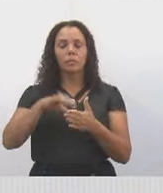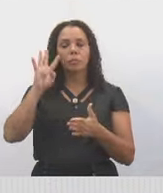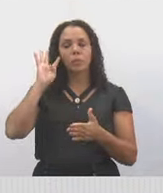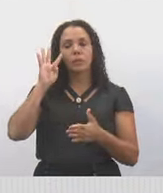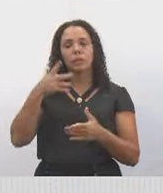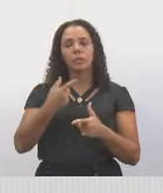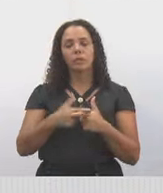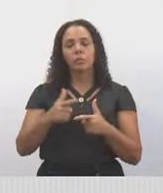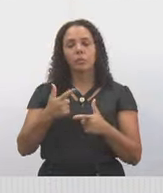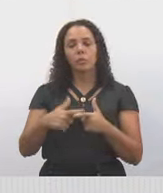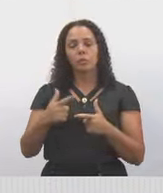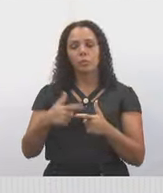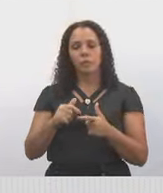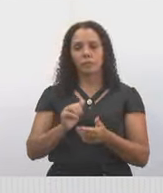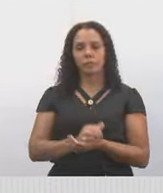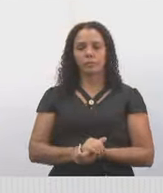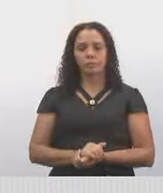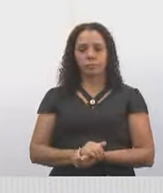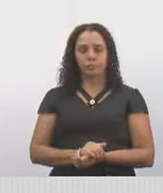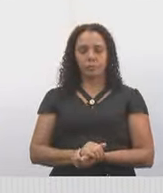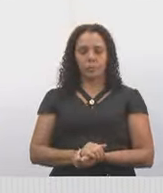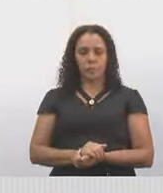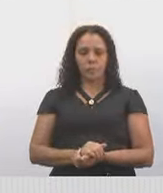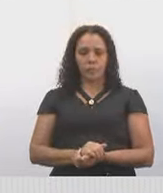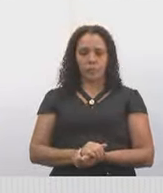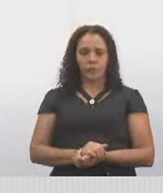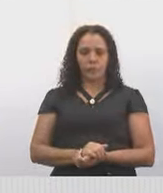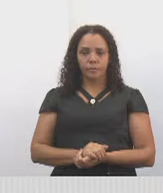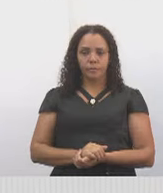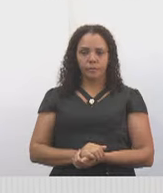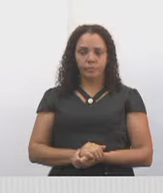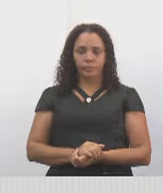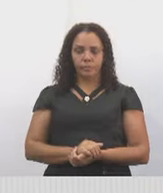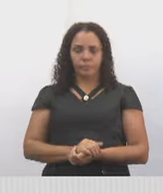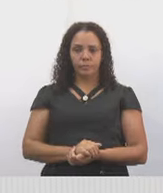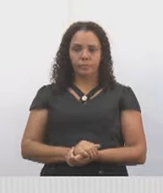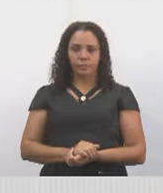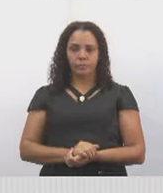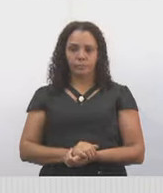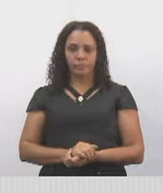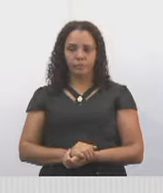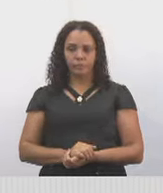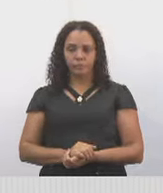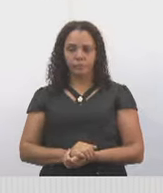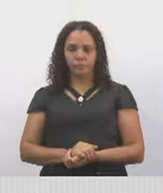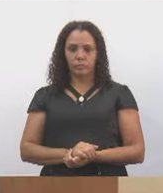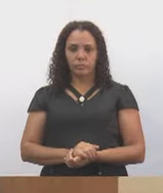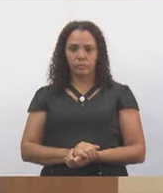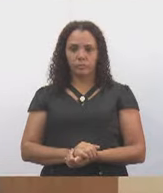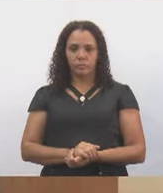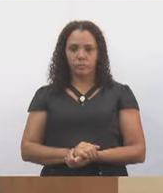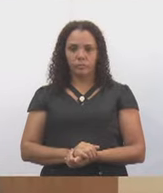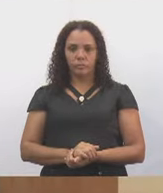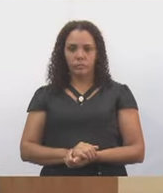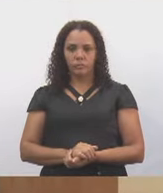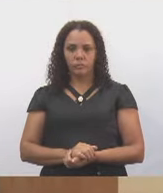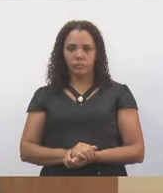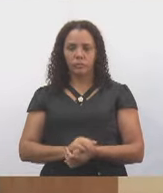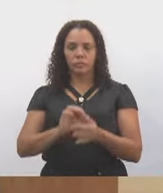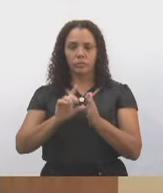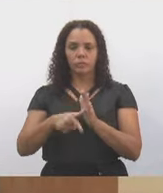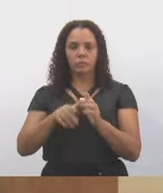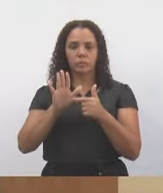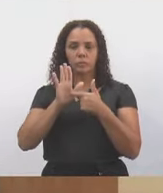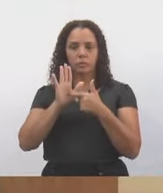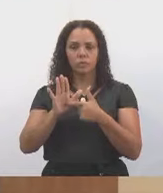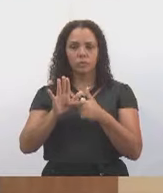situação agora gente eu quero eh colocar aqui um um daqui a pouquinho daqui a pouco